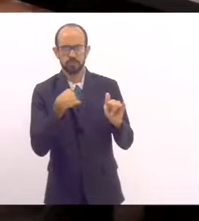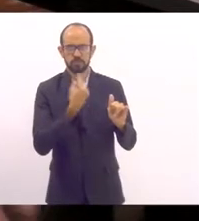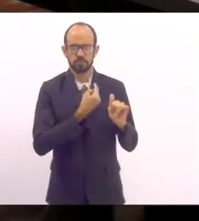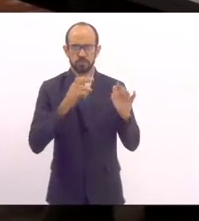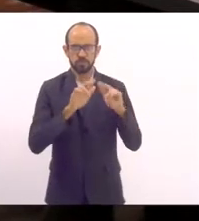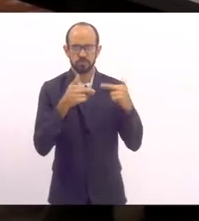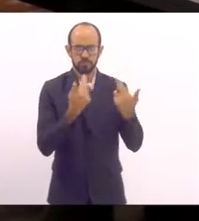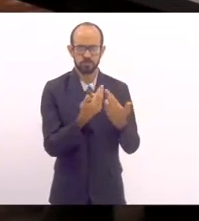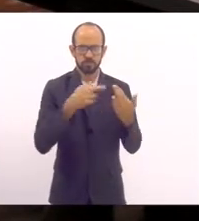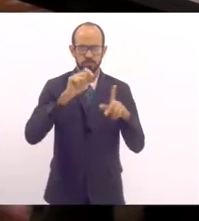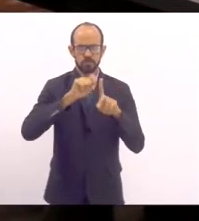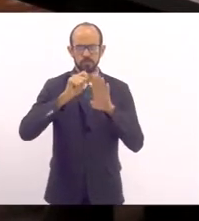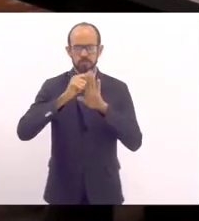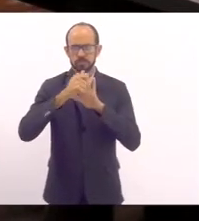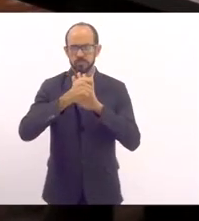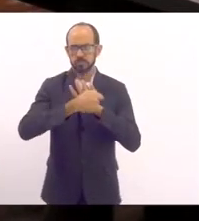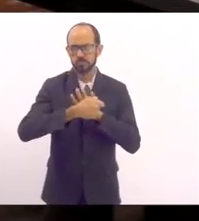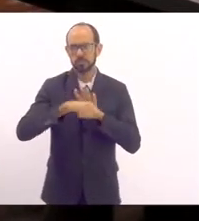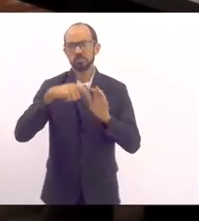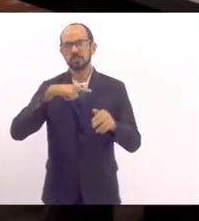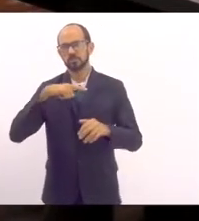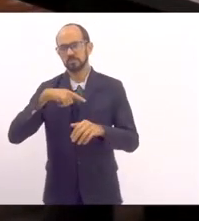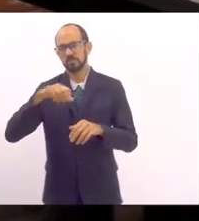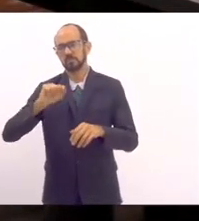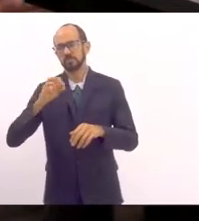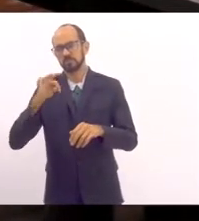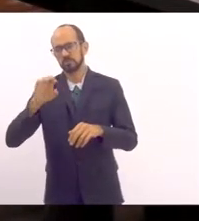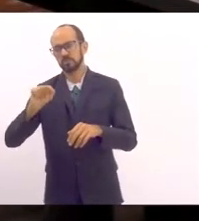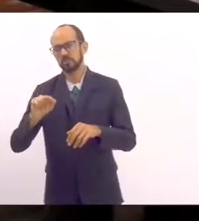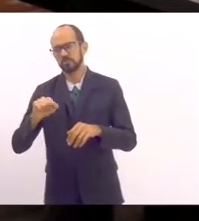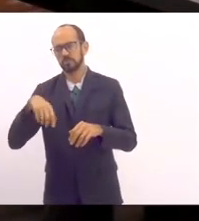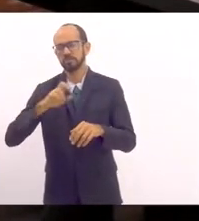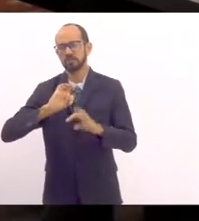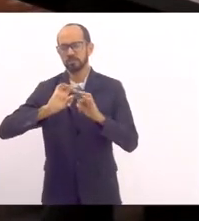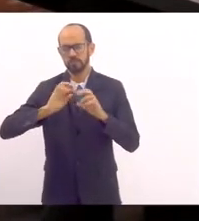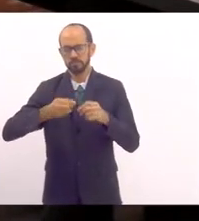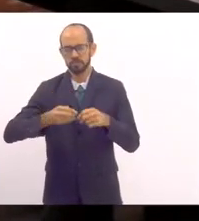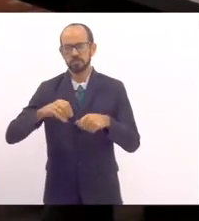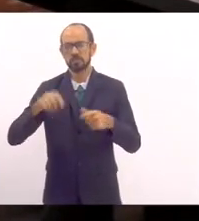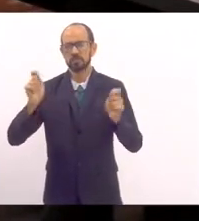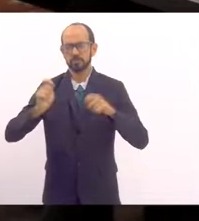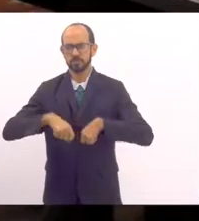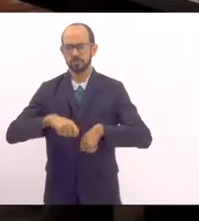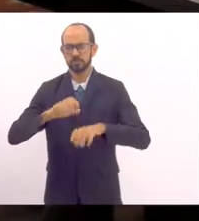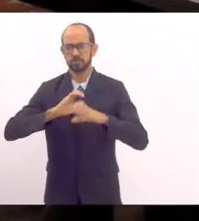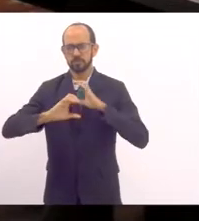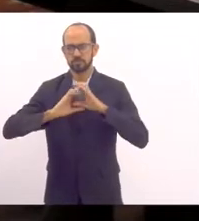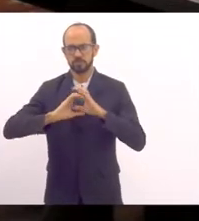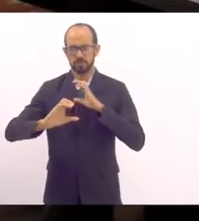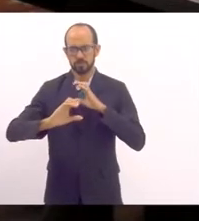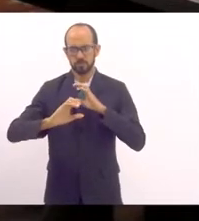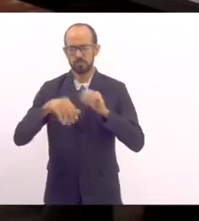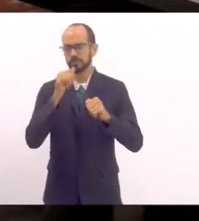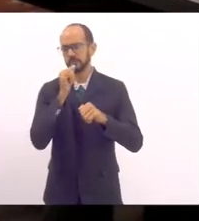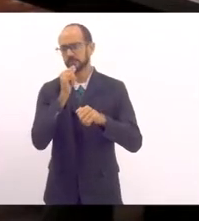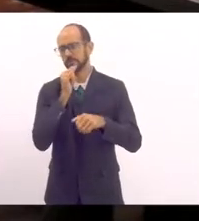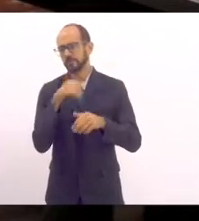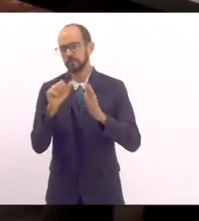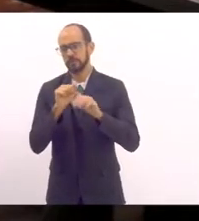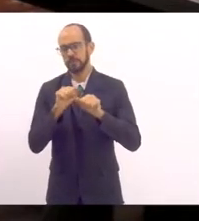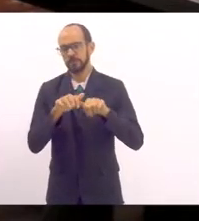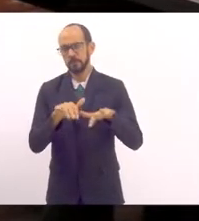mensais, itinerantes, atas, a gente usa todos os meios possíveis de comunicação. Na pandemia,